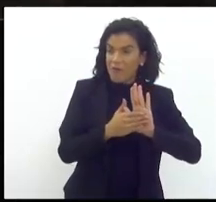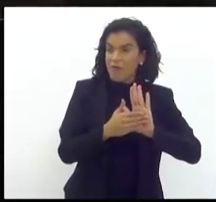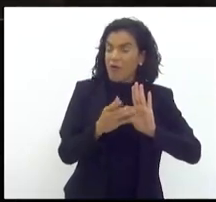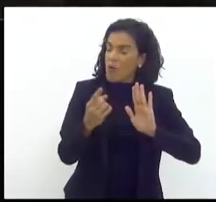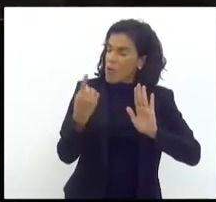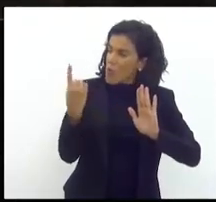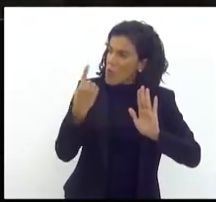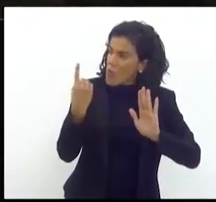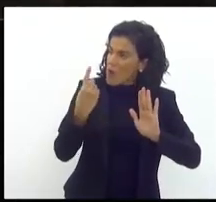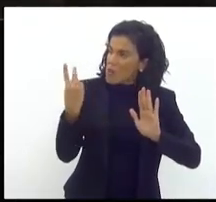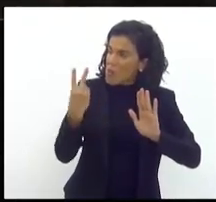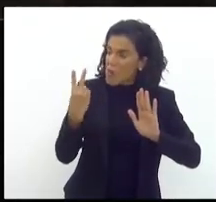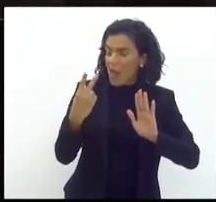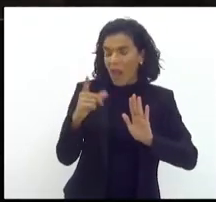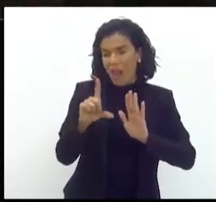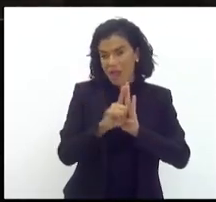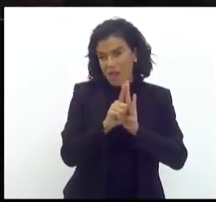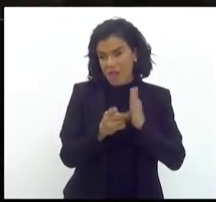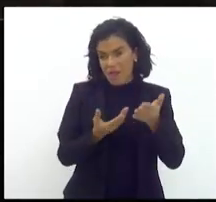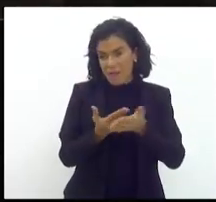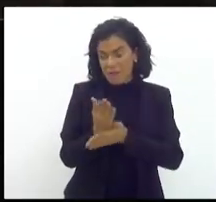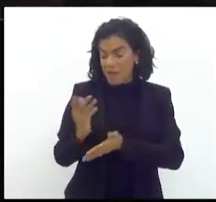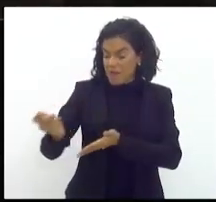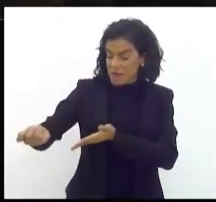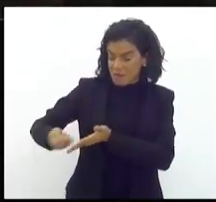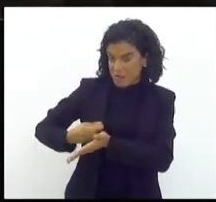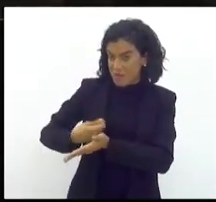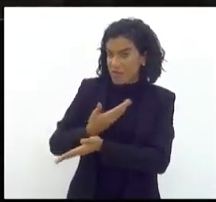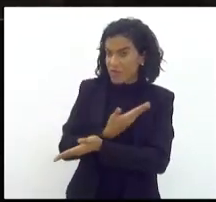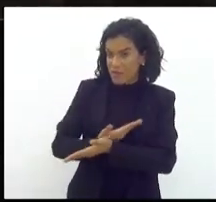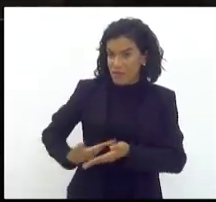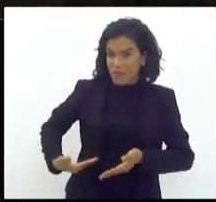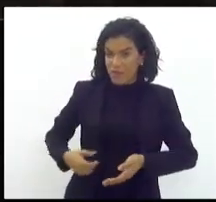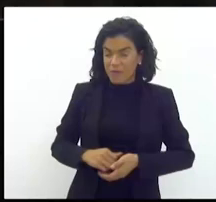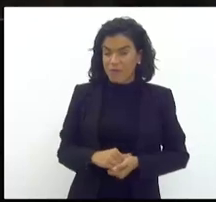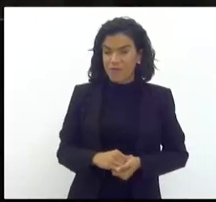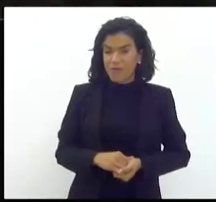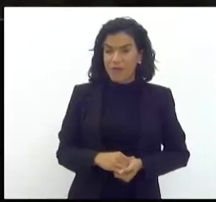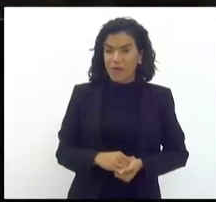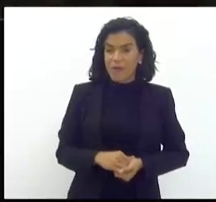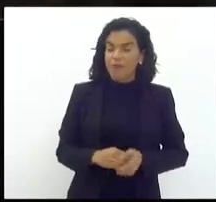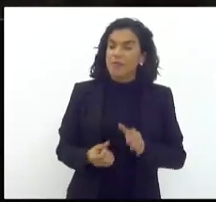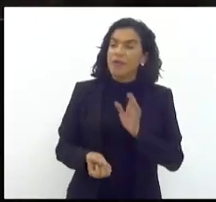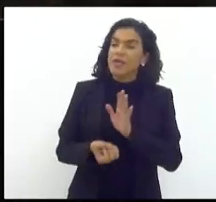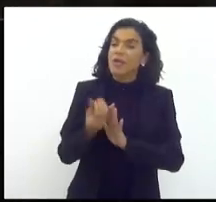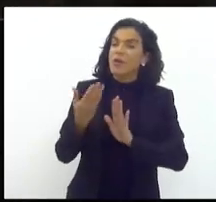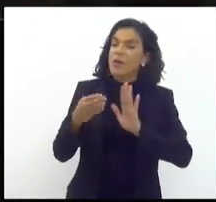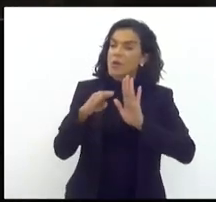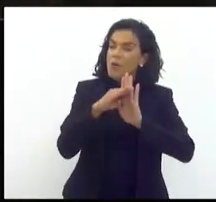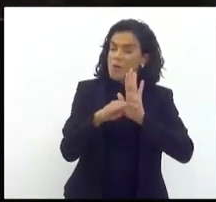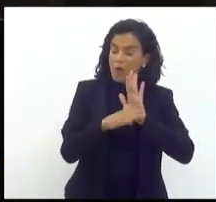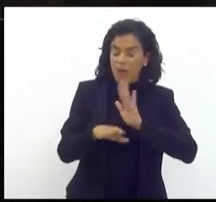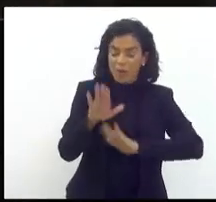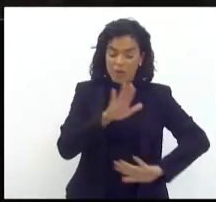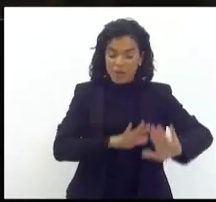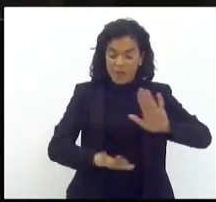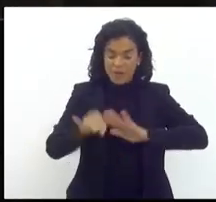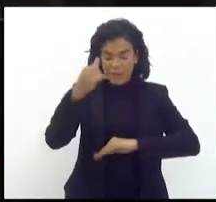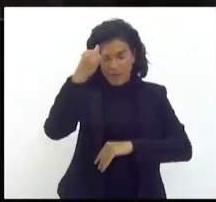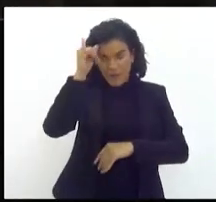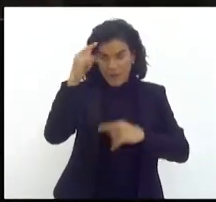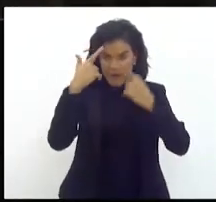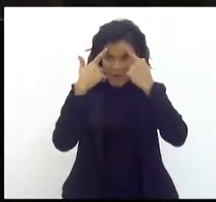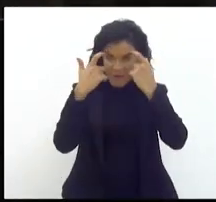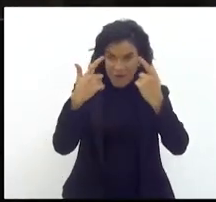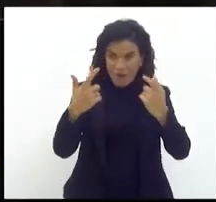que provei nessa casa e que foi sancionada pelo Governador que criou um programa de prevenção A